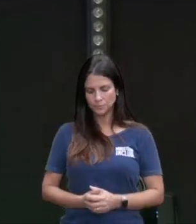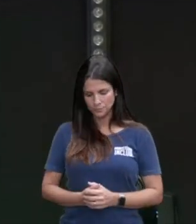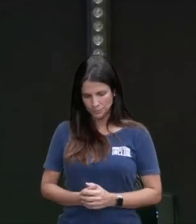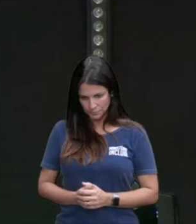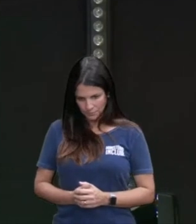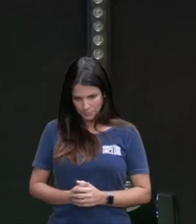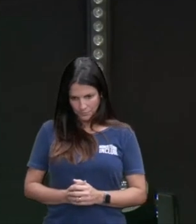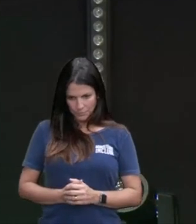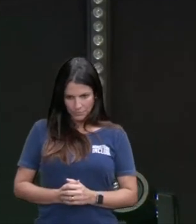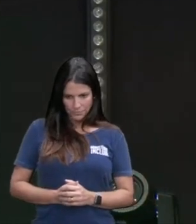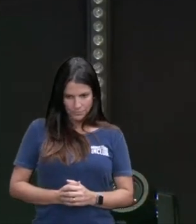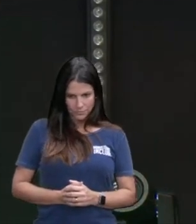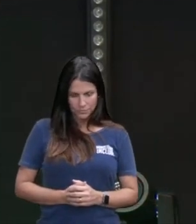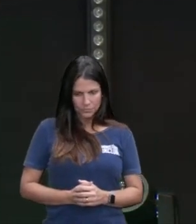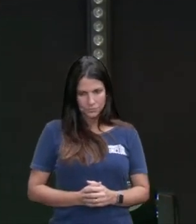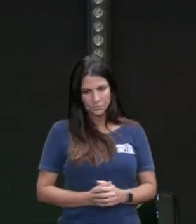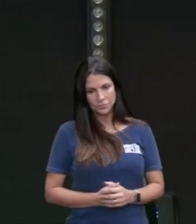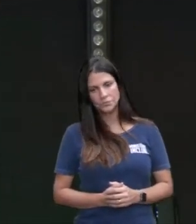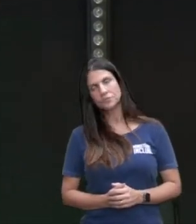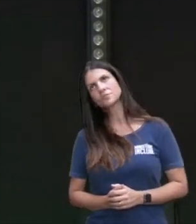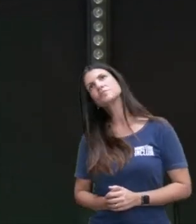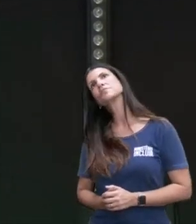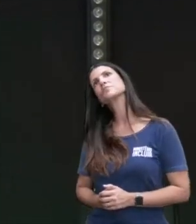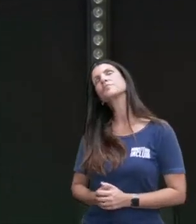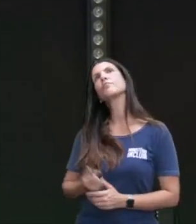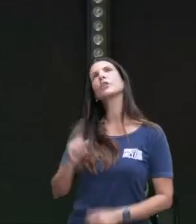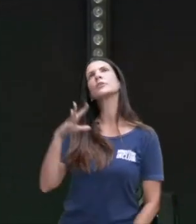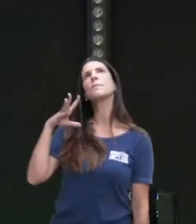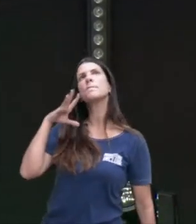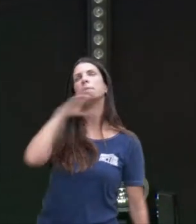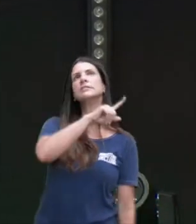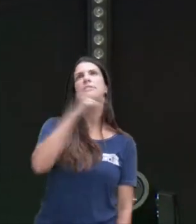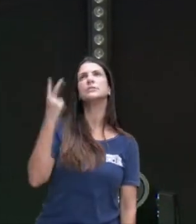E é porque a gente não percebe o valor que a gente tem que ter a Deus